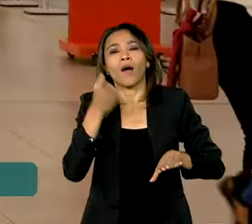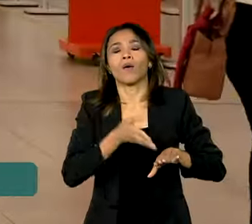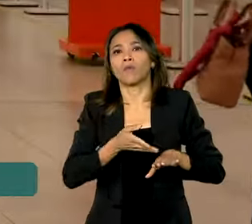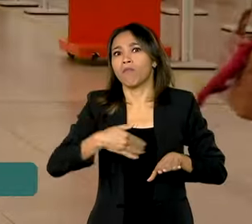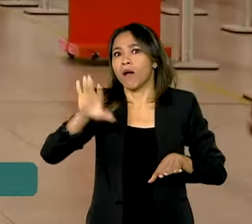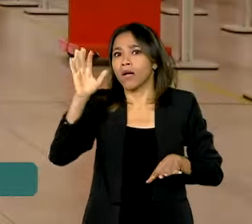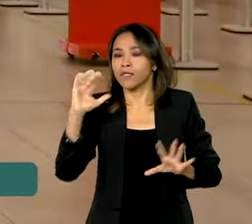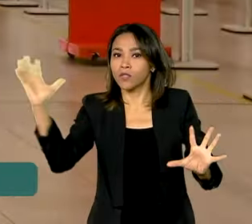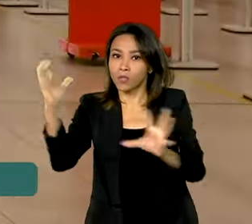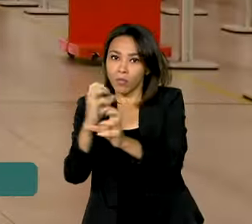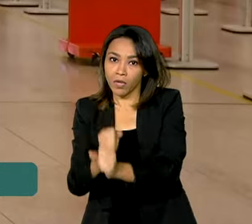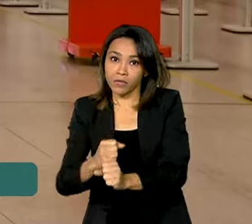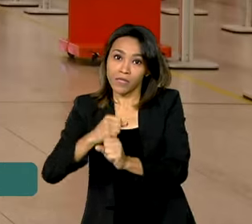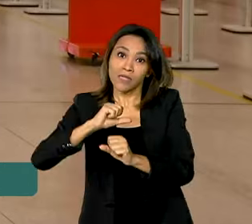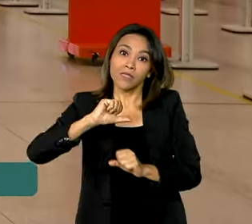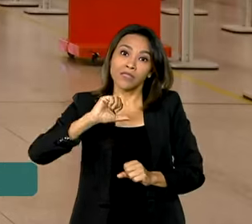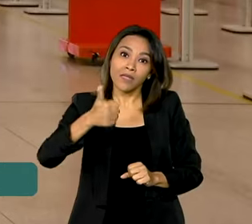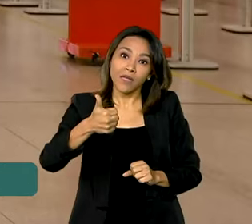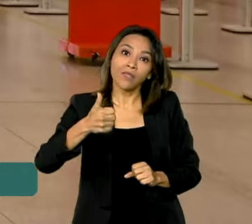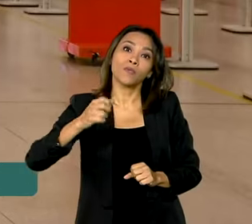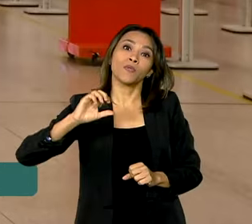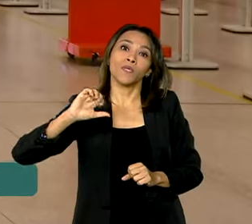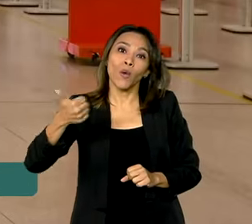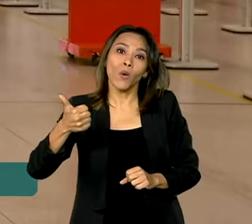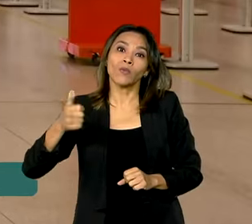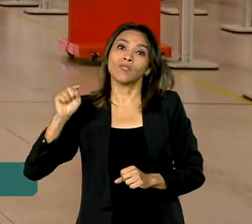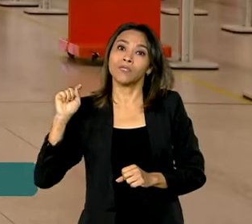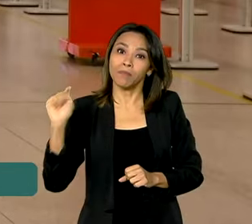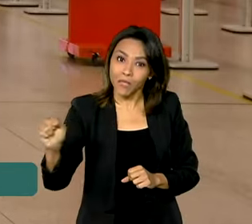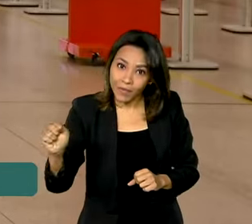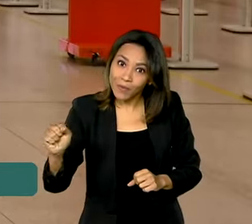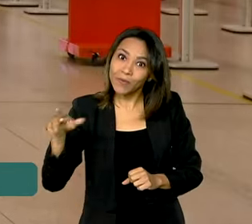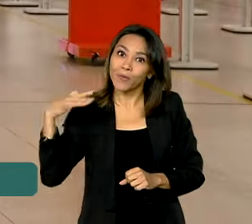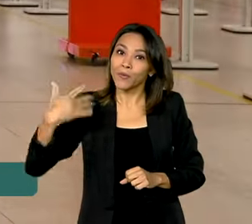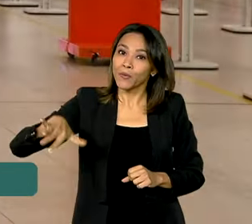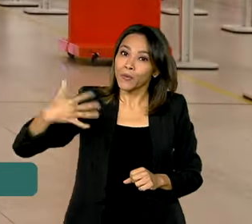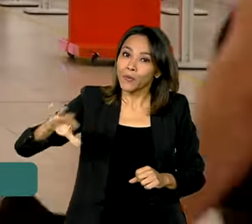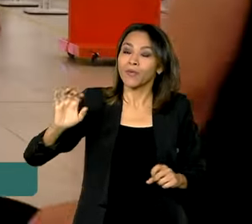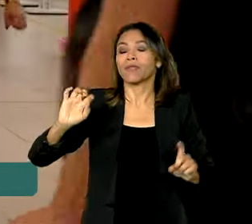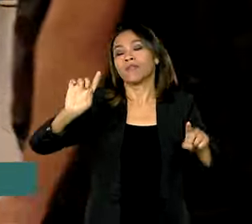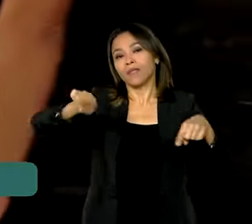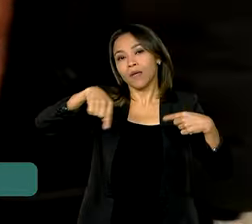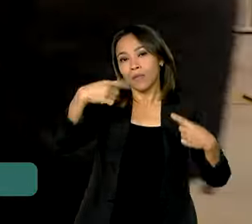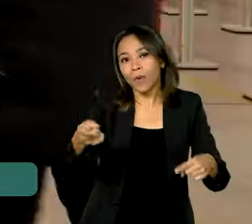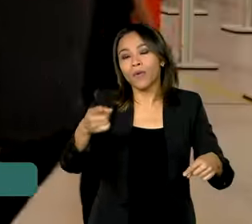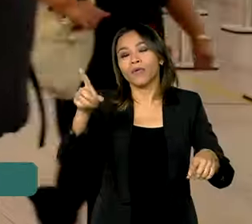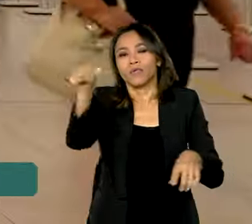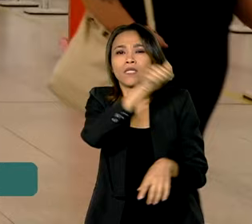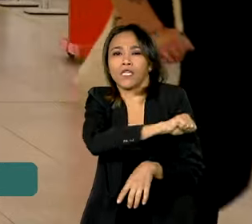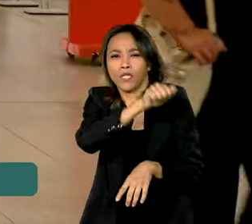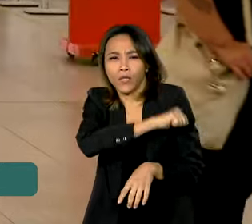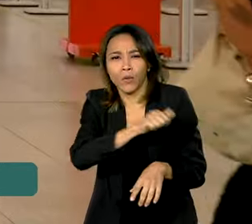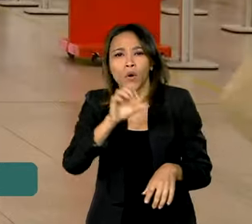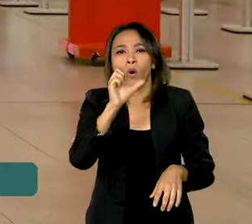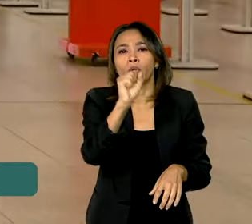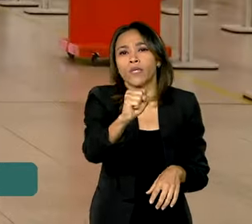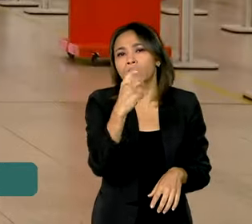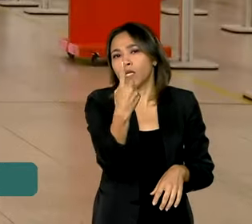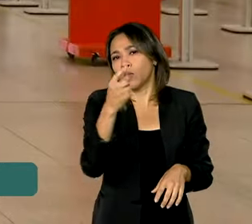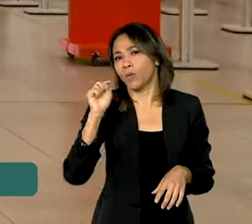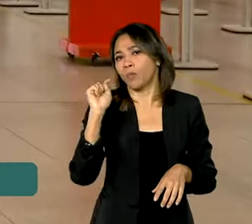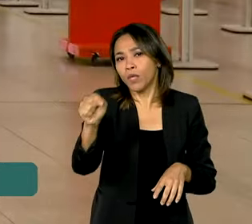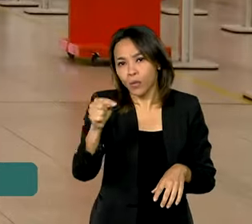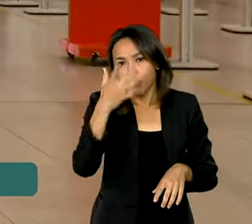mais de 111 mil turistas, seguida por Santiago Galeão, no Rio de Janeiro, com cerca de